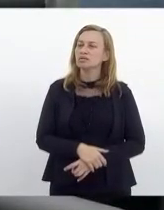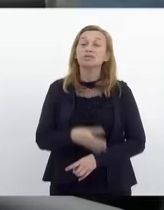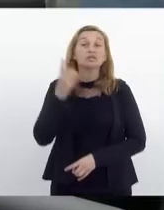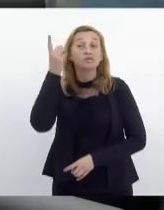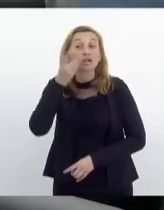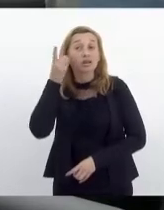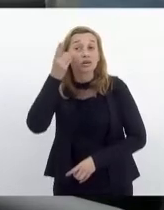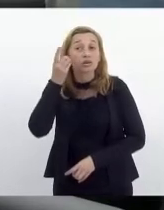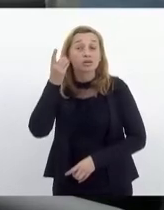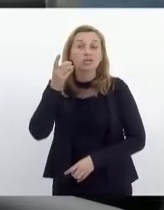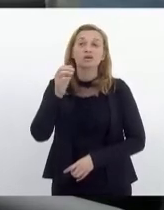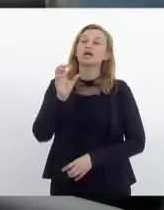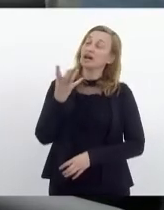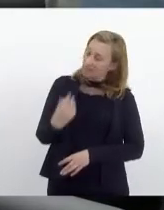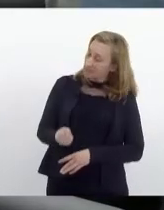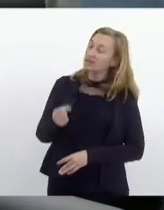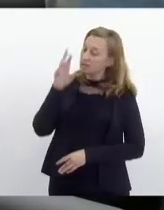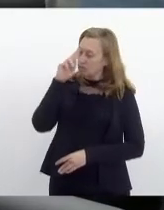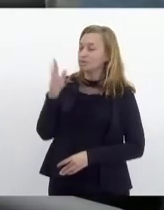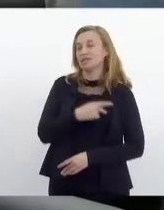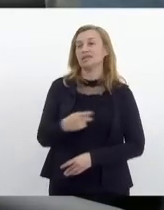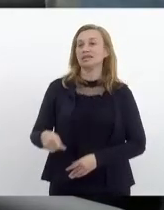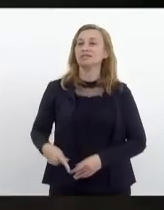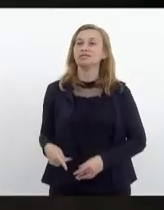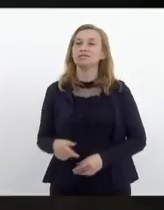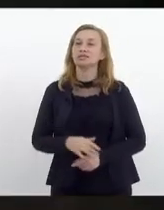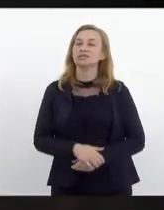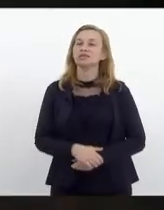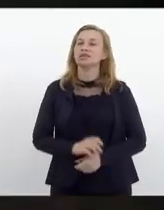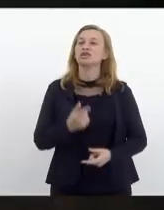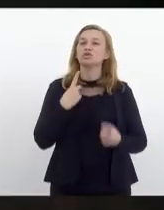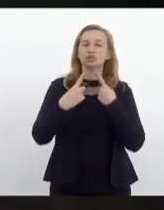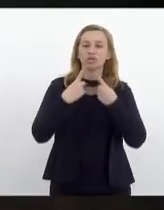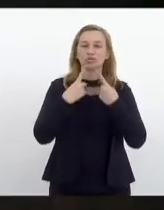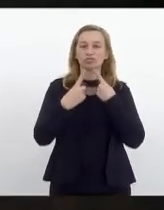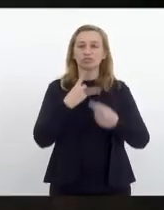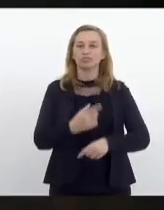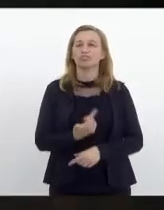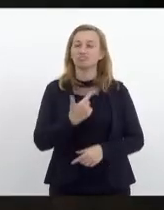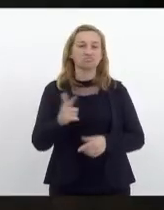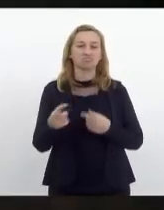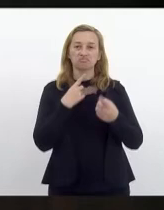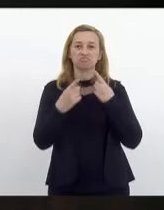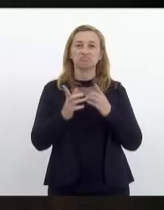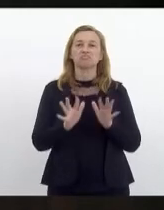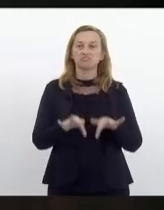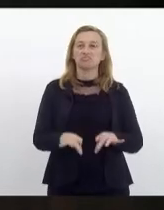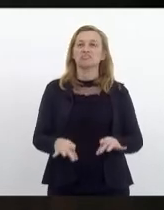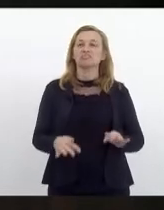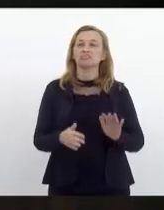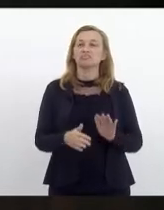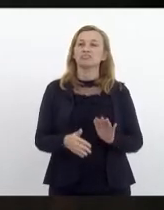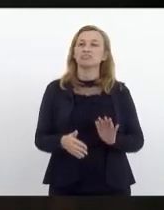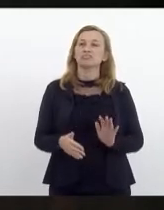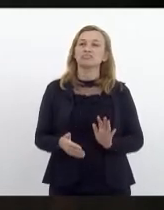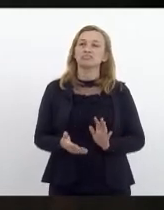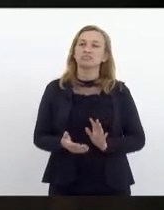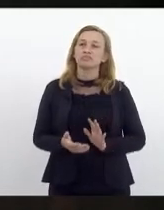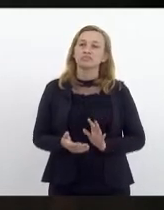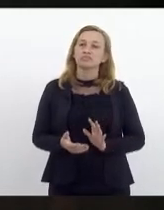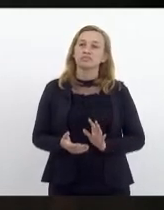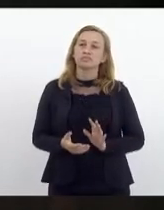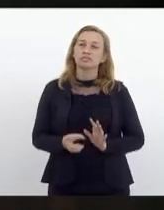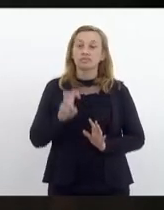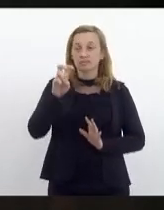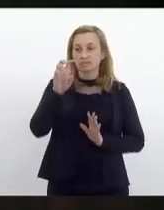Deputado... Favorável, presidente. Os pareceres emitidos em discussão. Não havendo que queira discutir, encerra a discussão. Tem